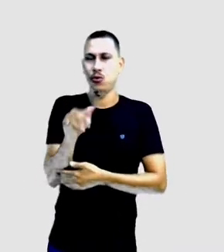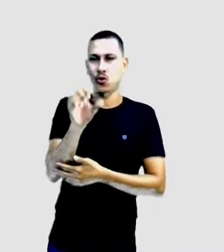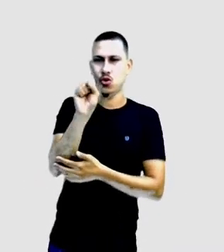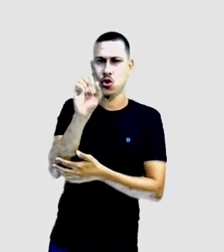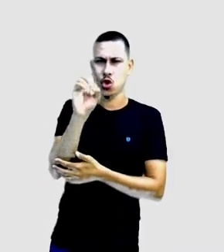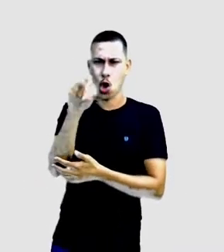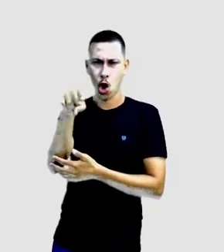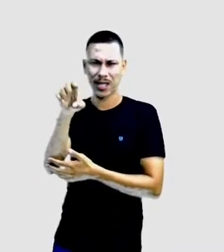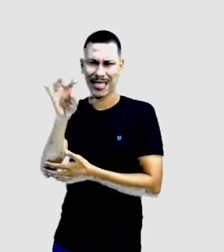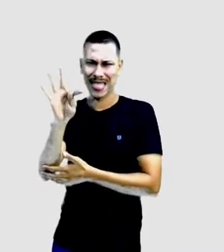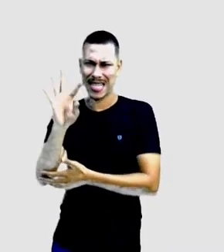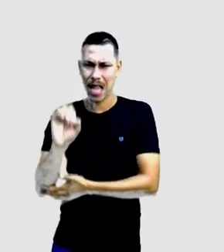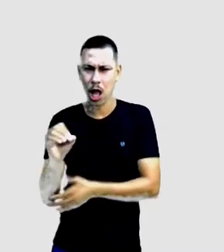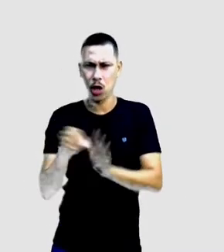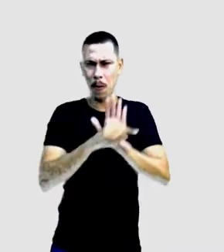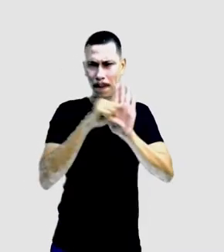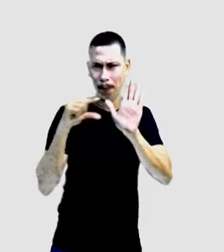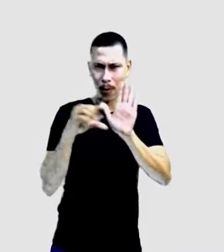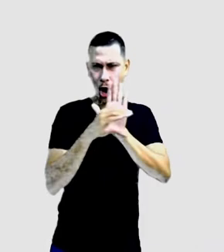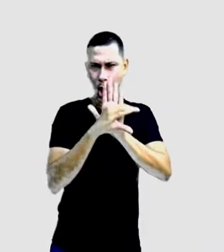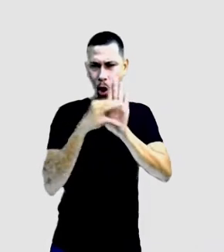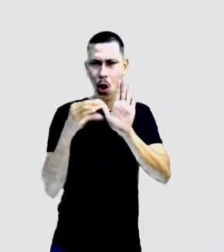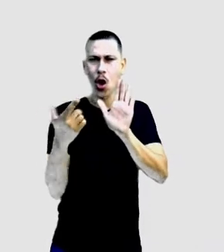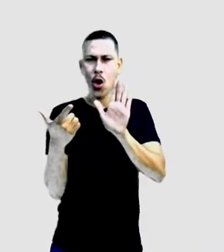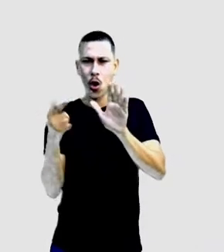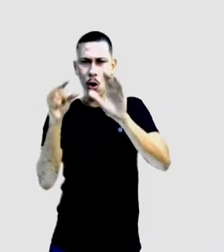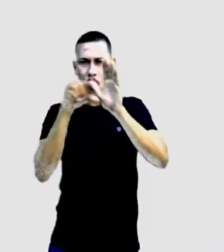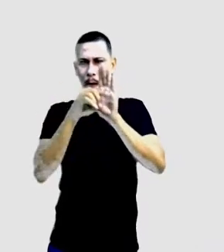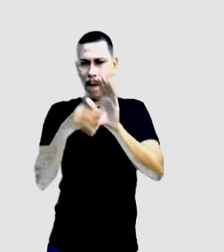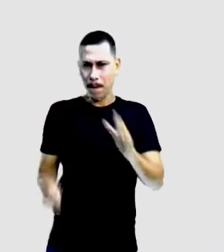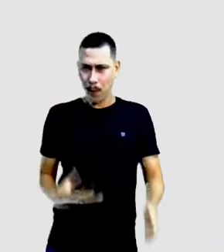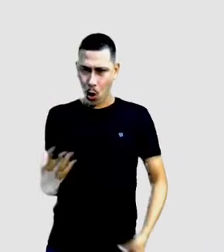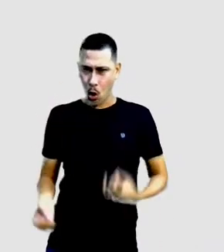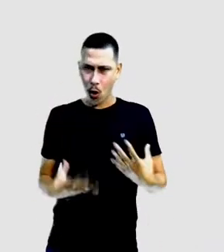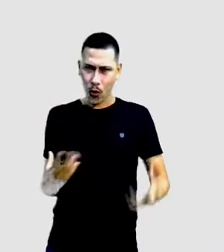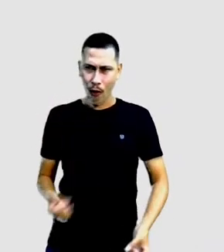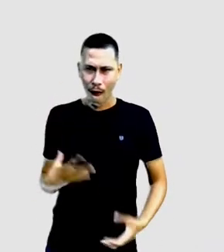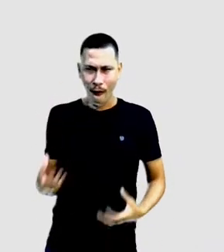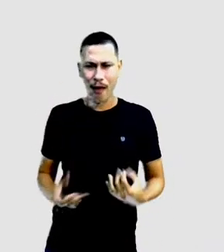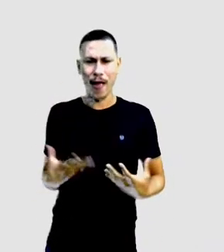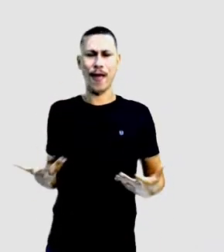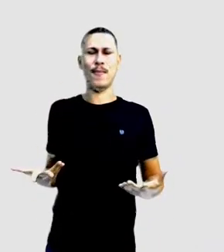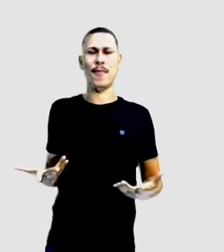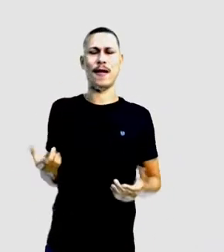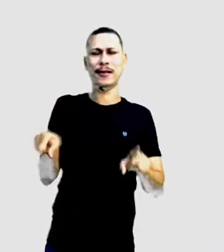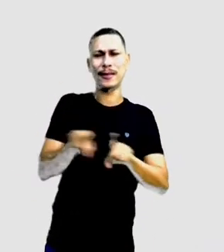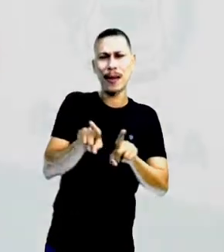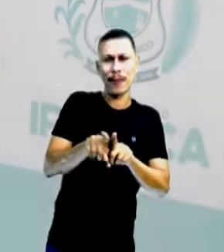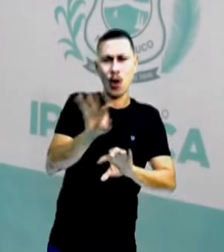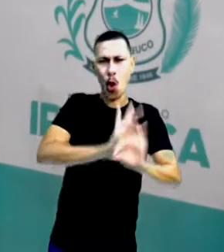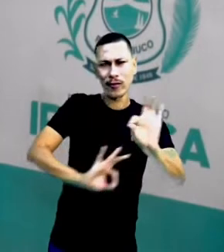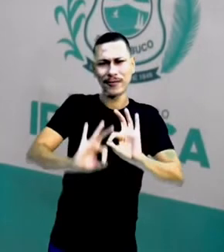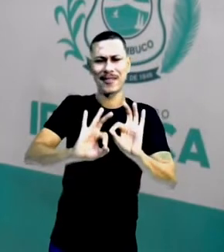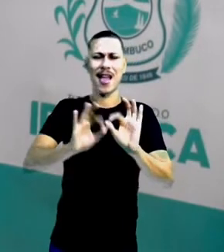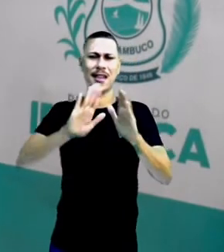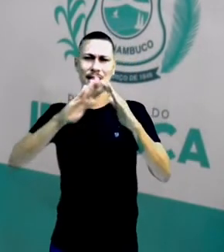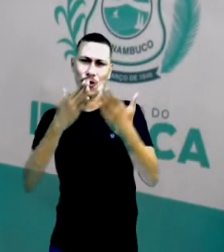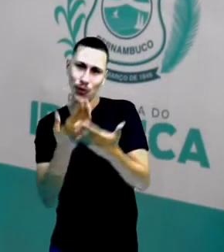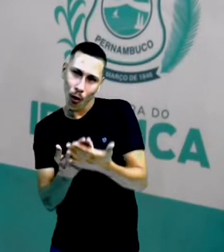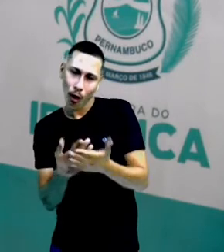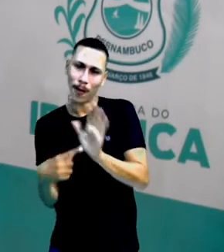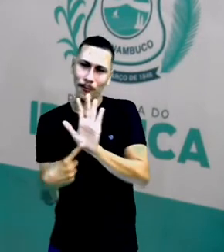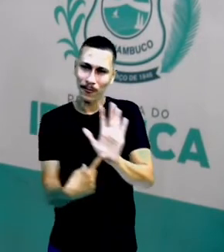sonetos, haikais e poemas concretos, e aí marcar um recital na escola de vocês. Espero que tenha sido uma